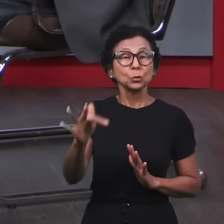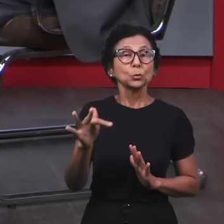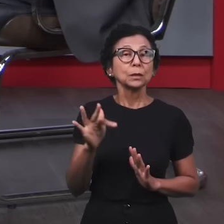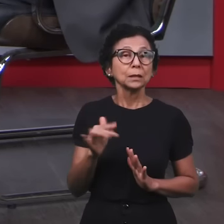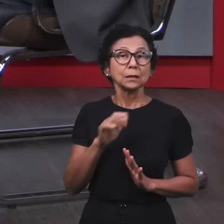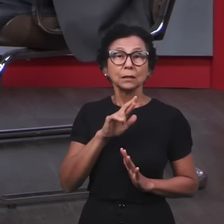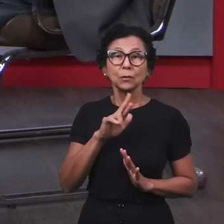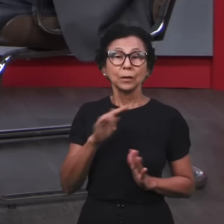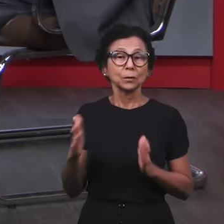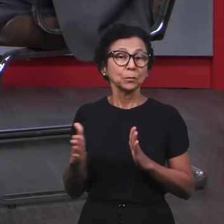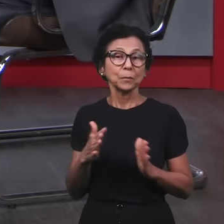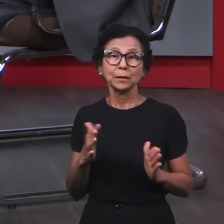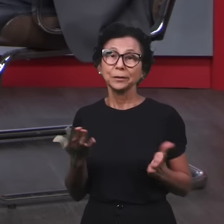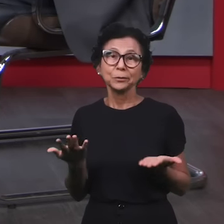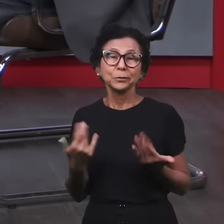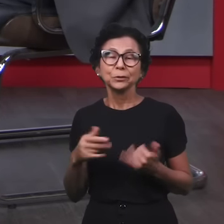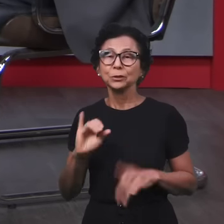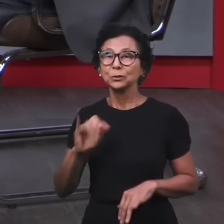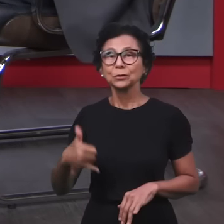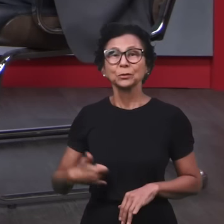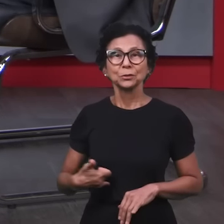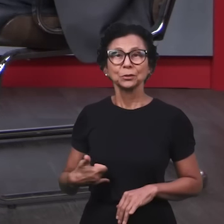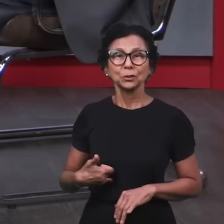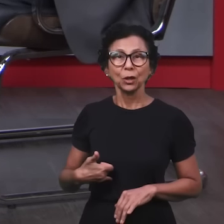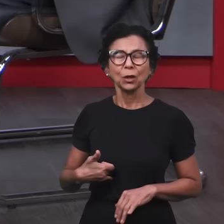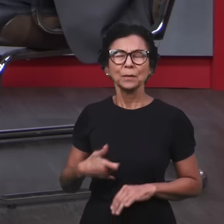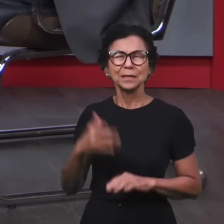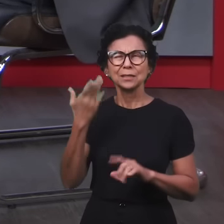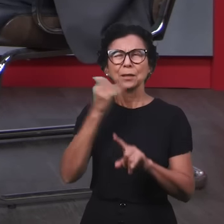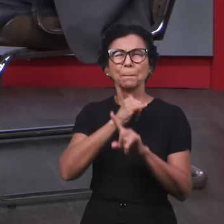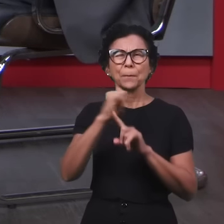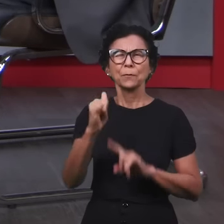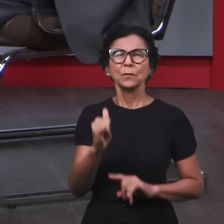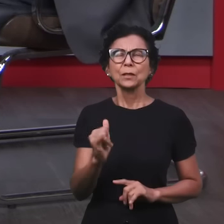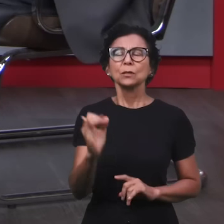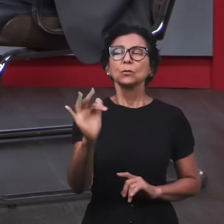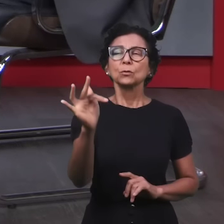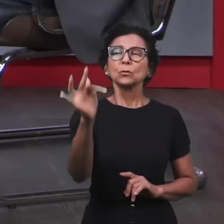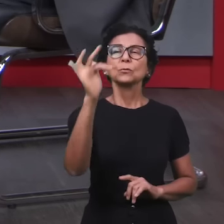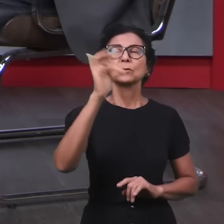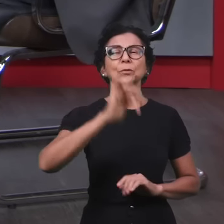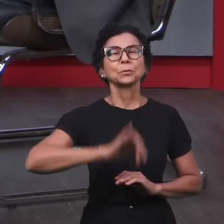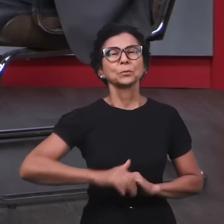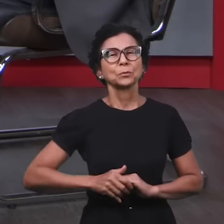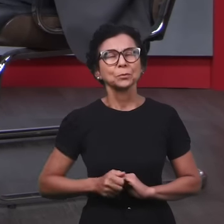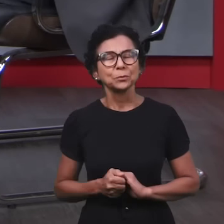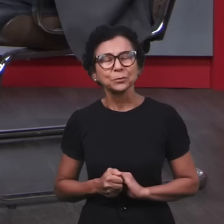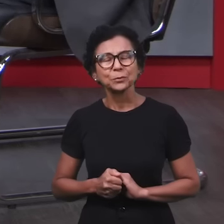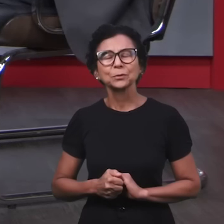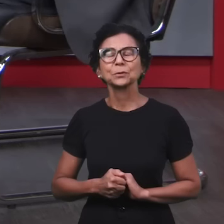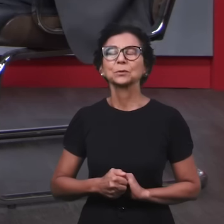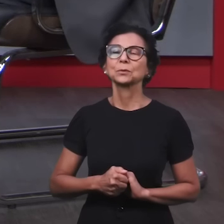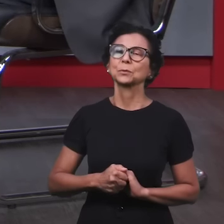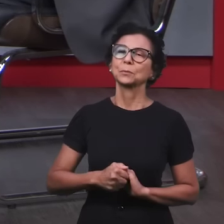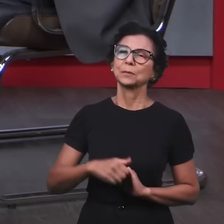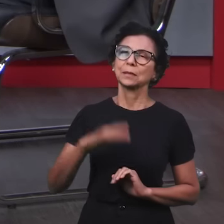Redentor vive, e aí ele profetiza a respeito da ação da redenção, do processo de salvação, quando ele